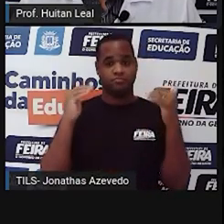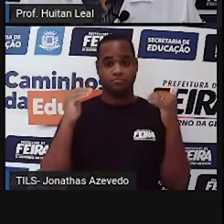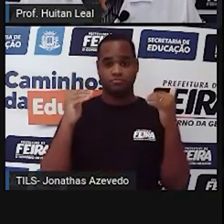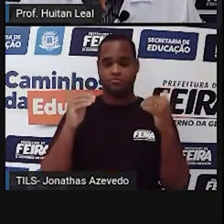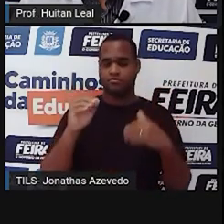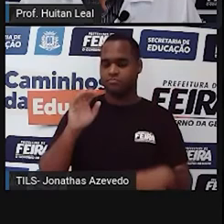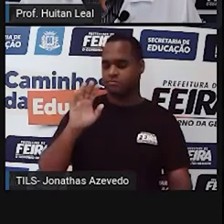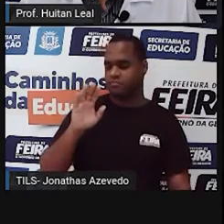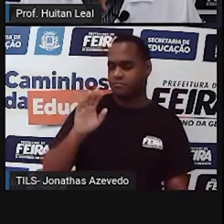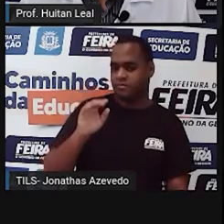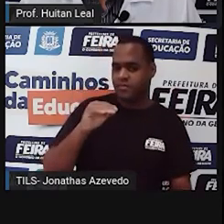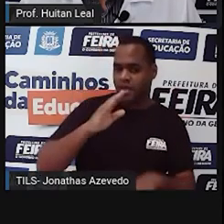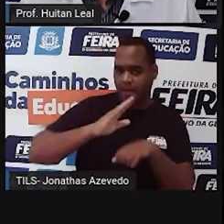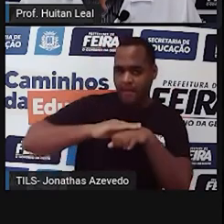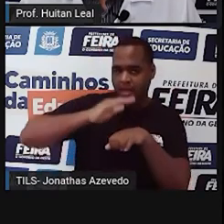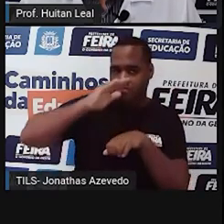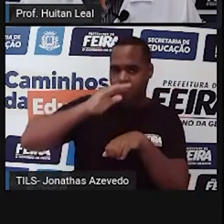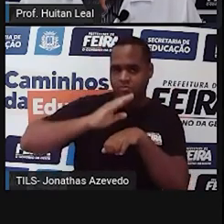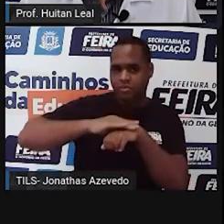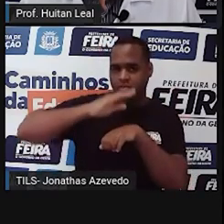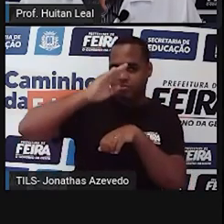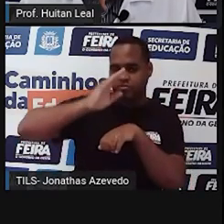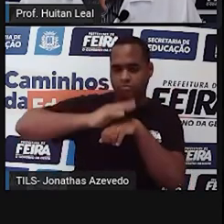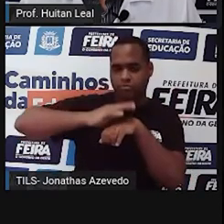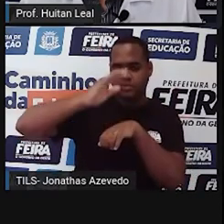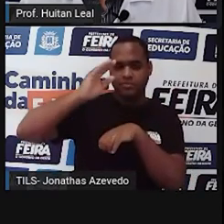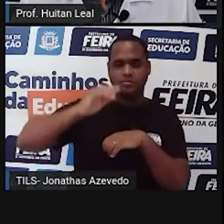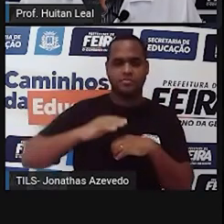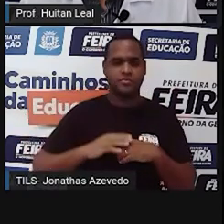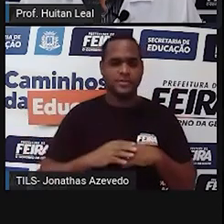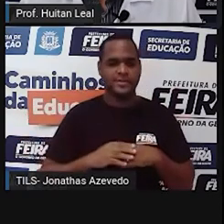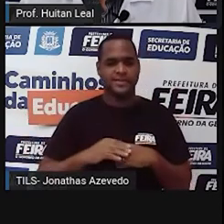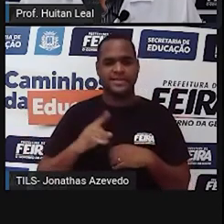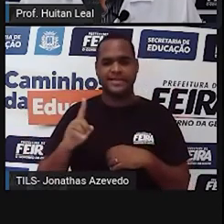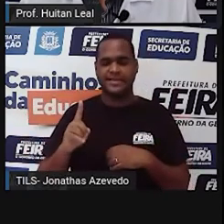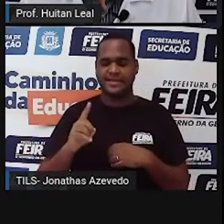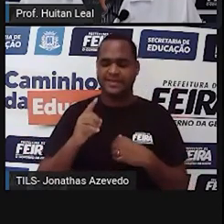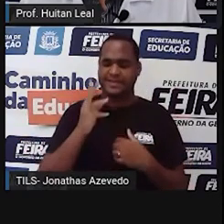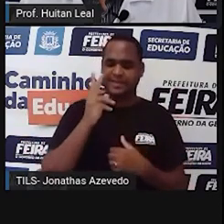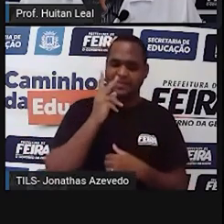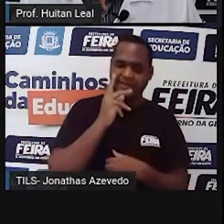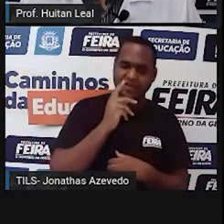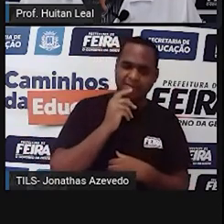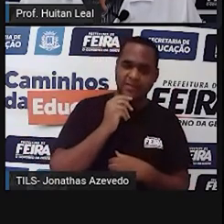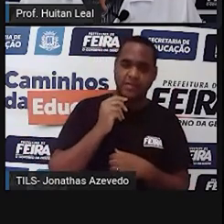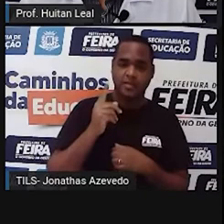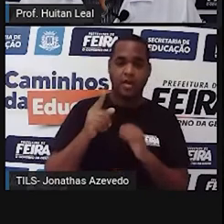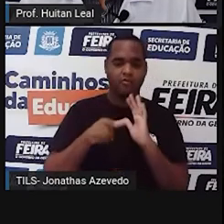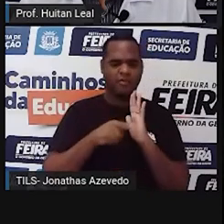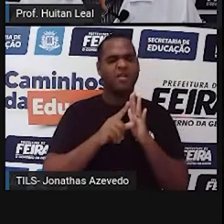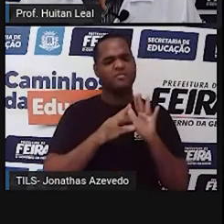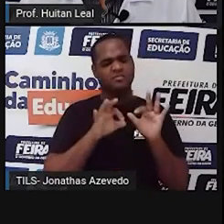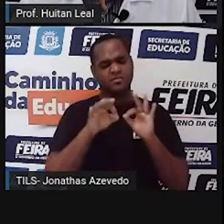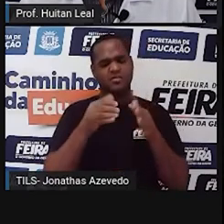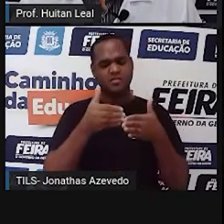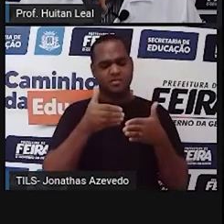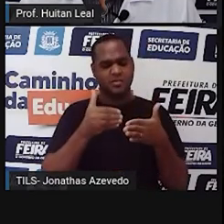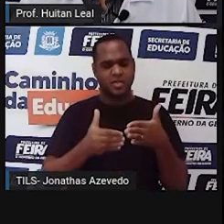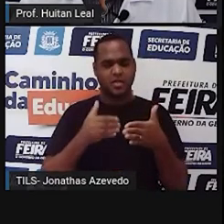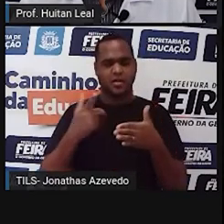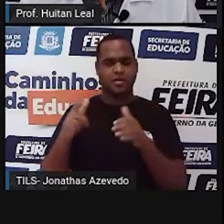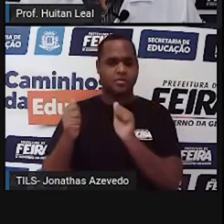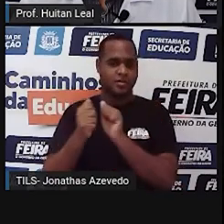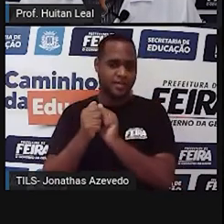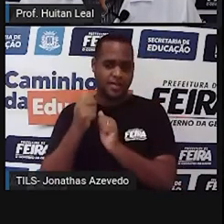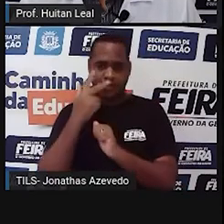também dá uma questão de intensidade. Ele chegou menos tarde que o colega,